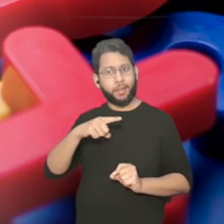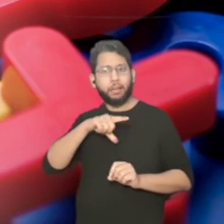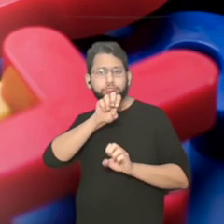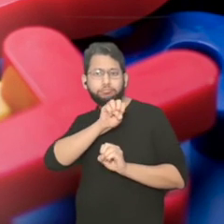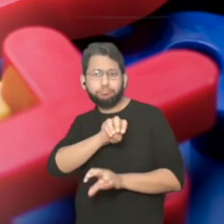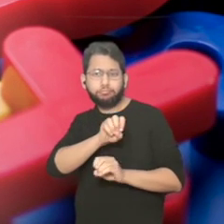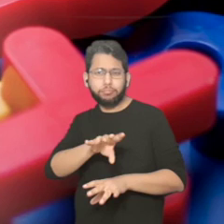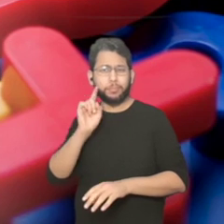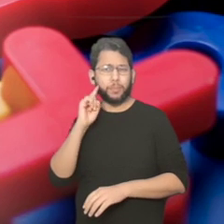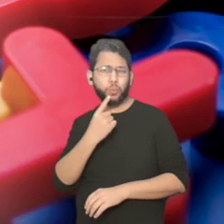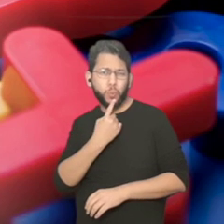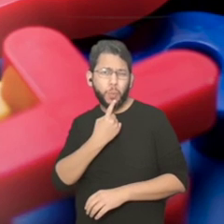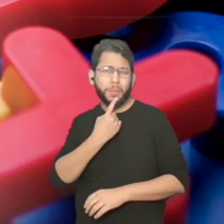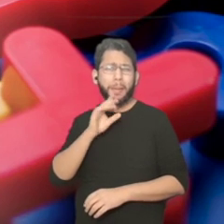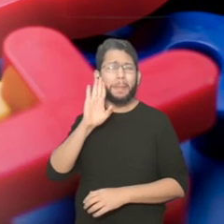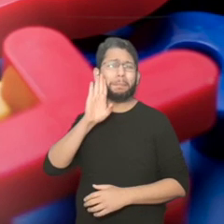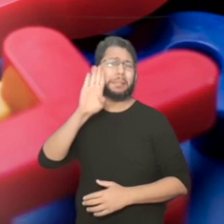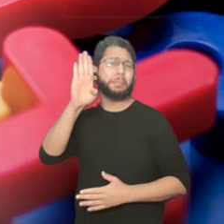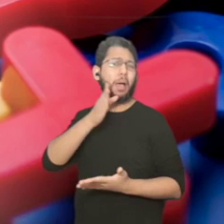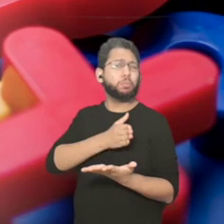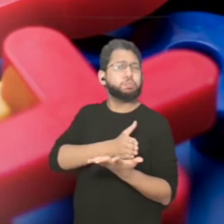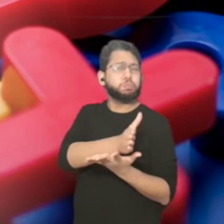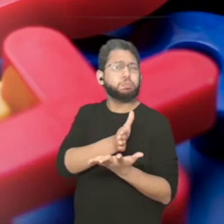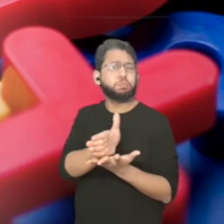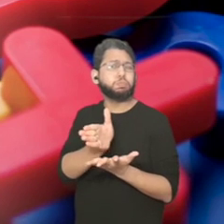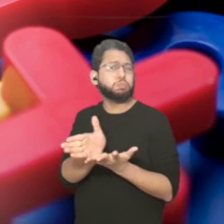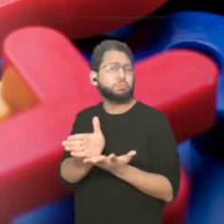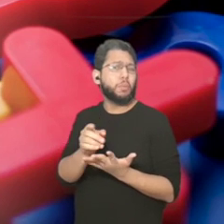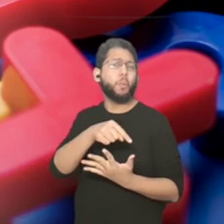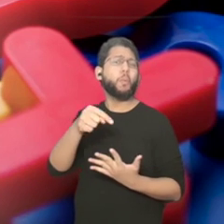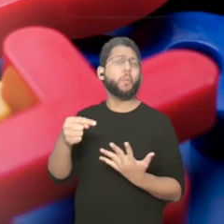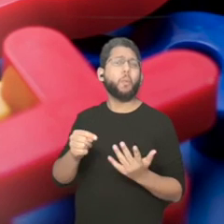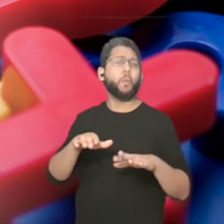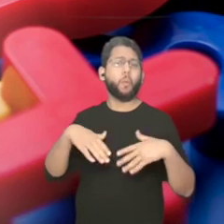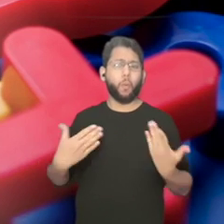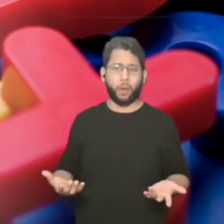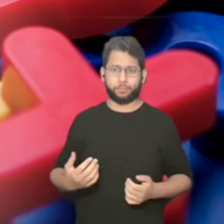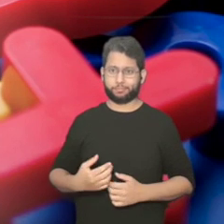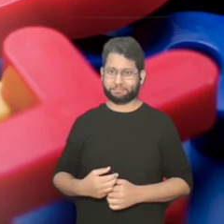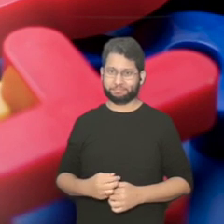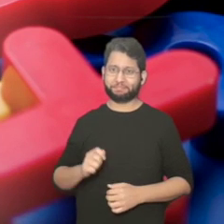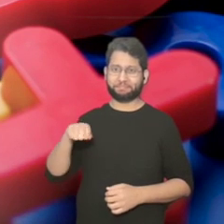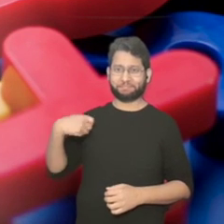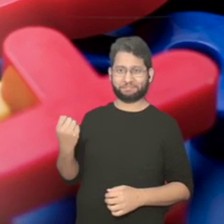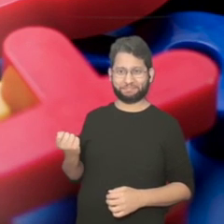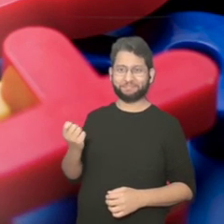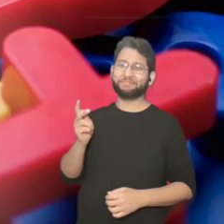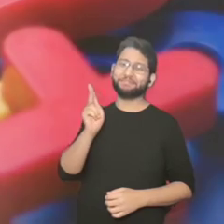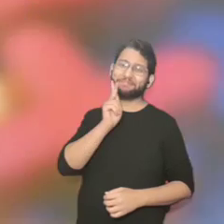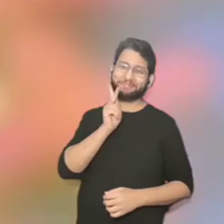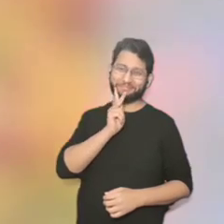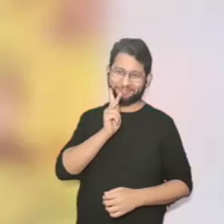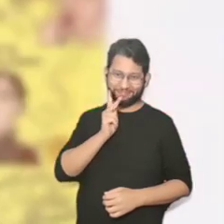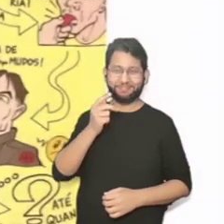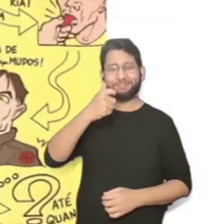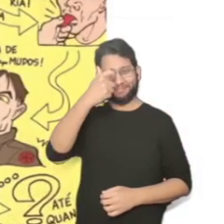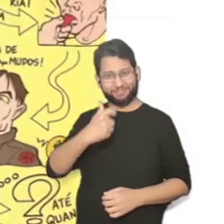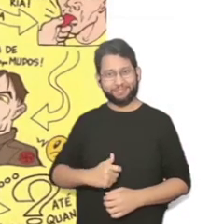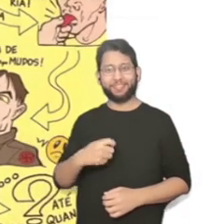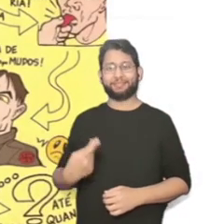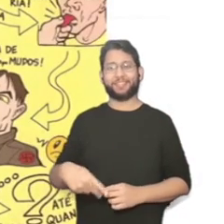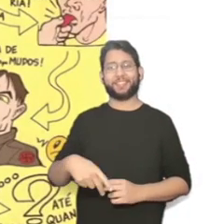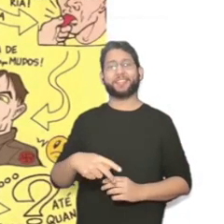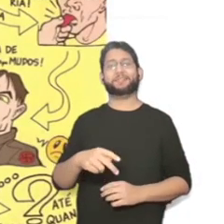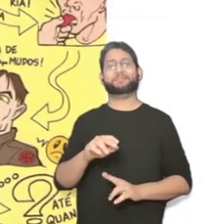abordagens educacionais para surdos. E como vocês já sabem, o meu nome é Cat Kumada e eu sou da UFABC, ok? Vamos lá!